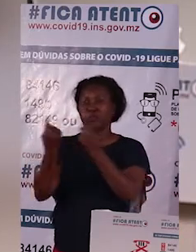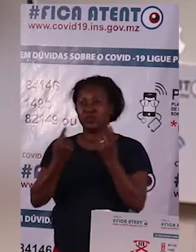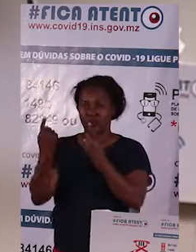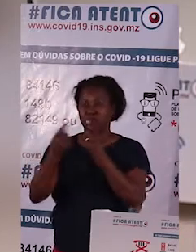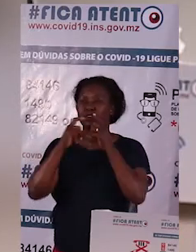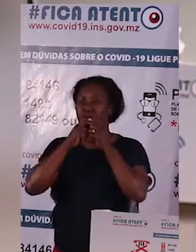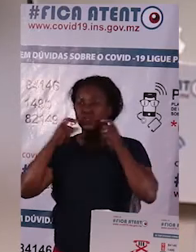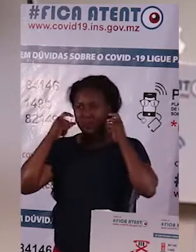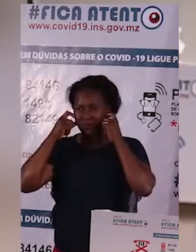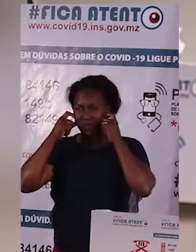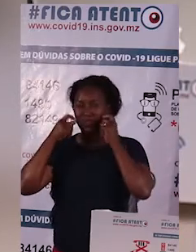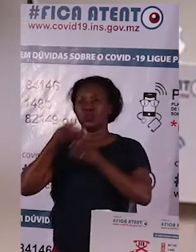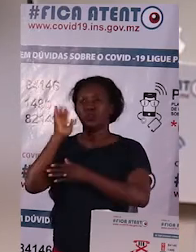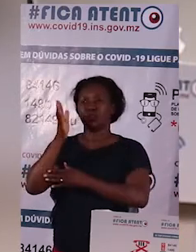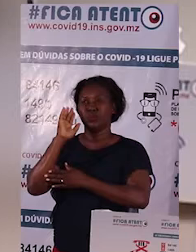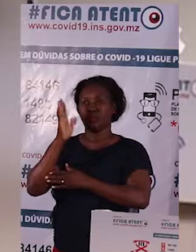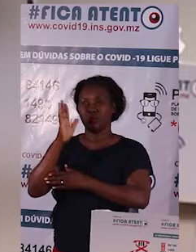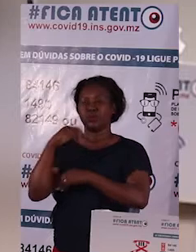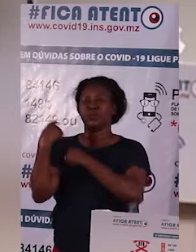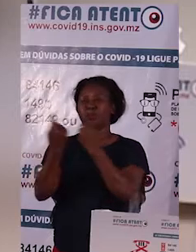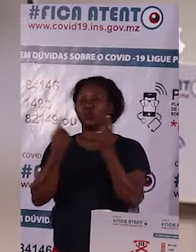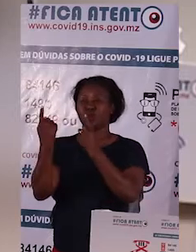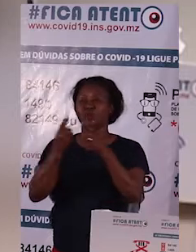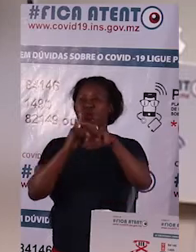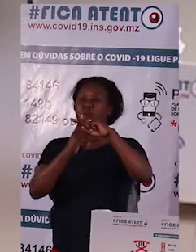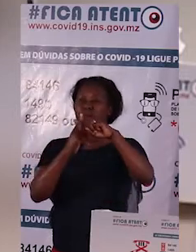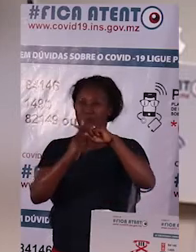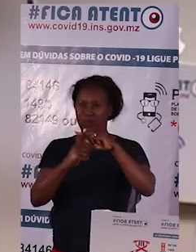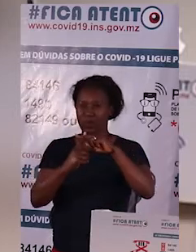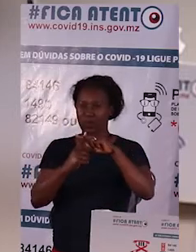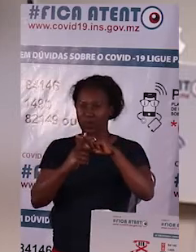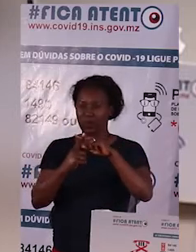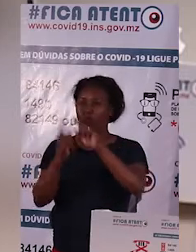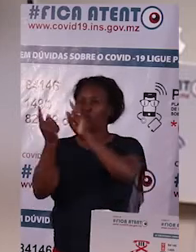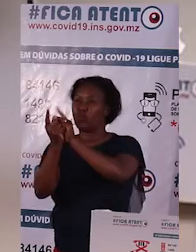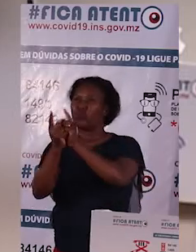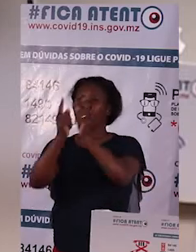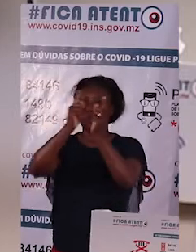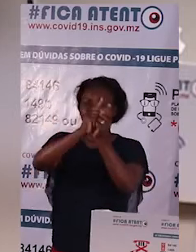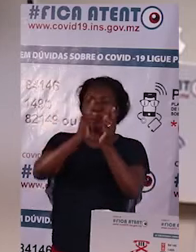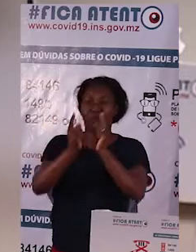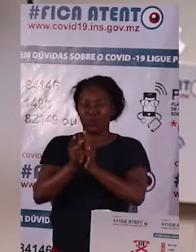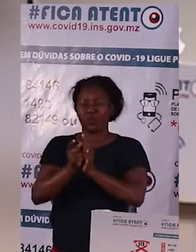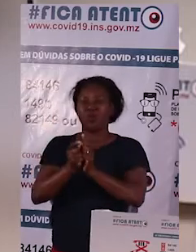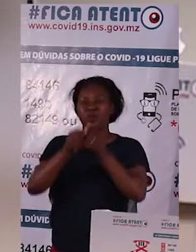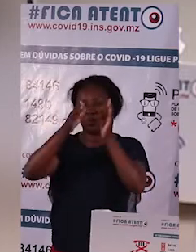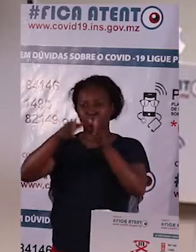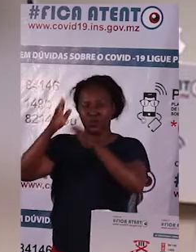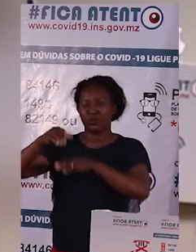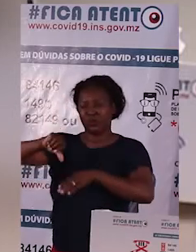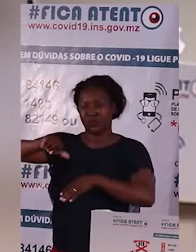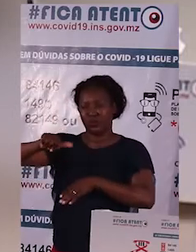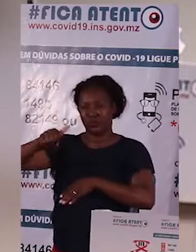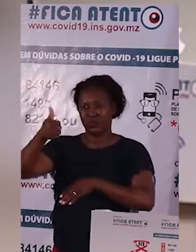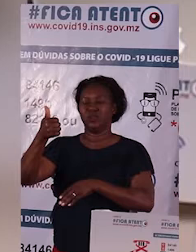situação em Moçambique, falando dos casos positivos, dos contactos, dos recuperados e, finalmente,